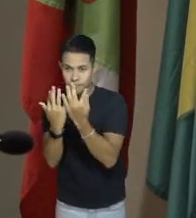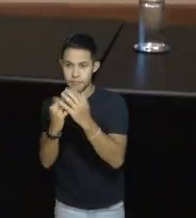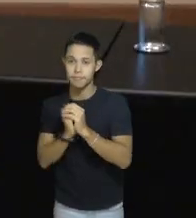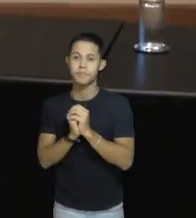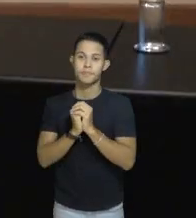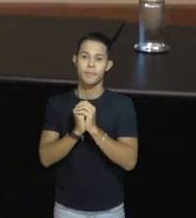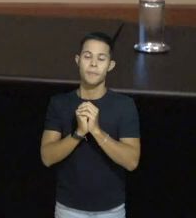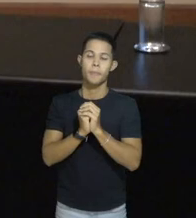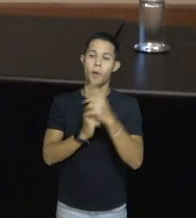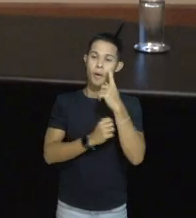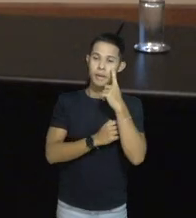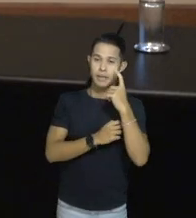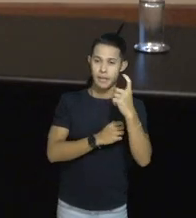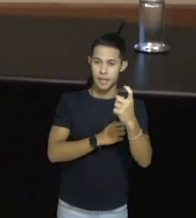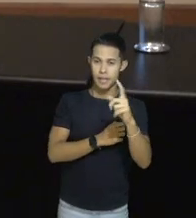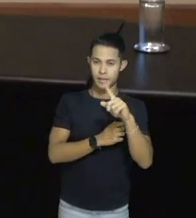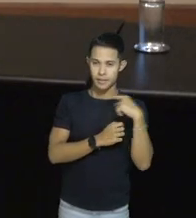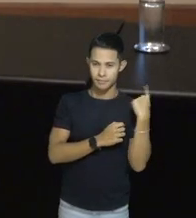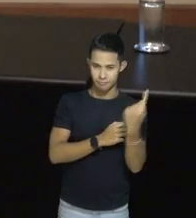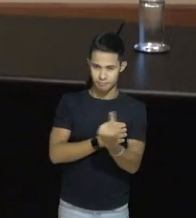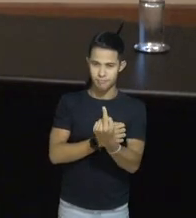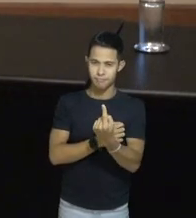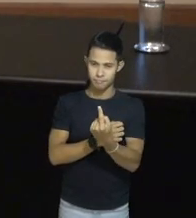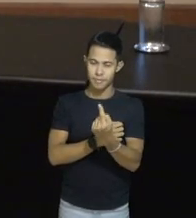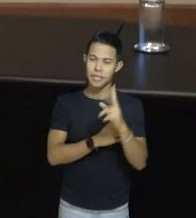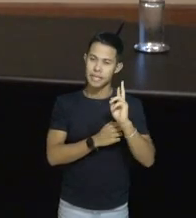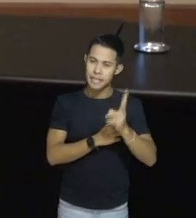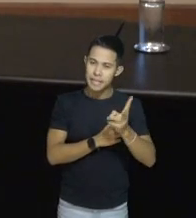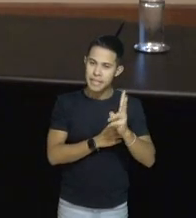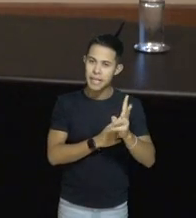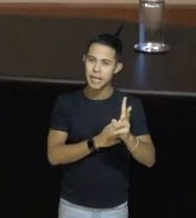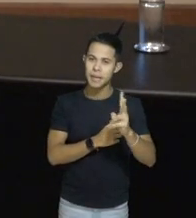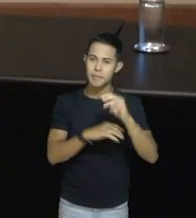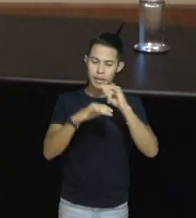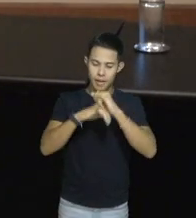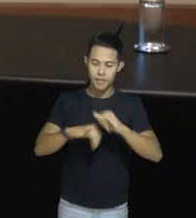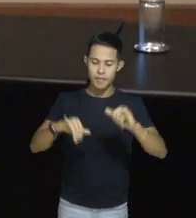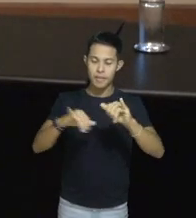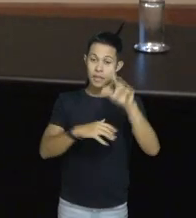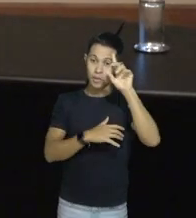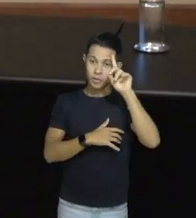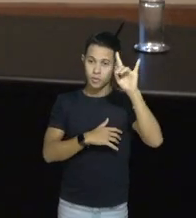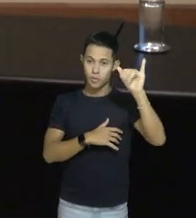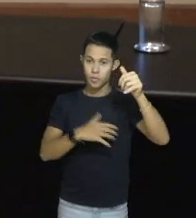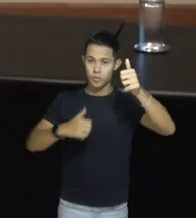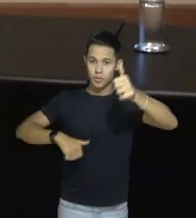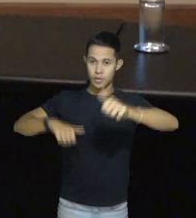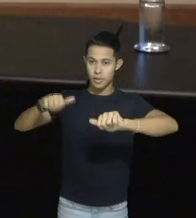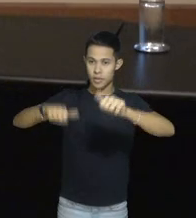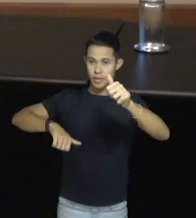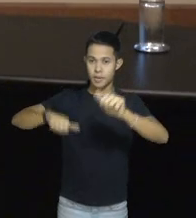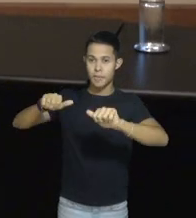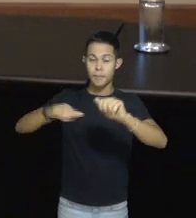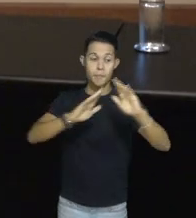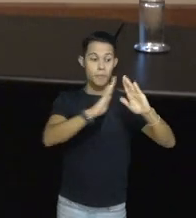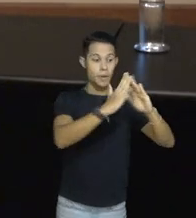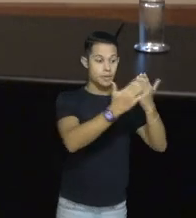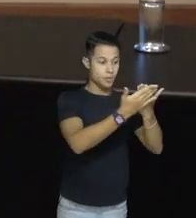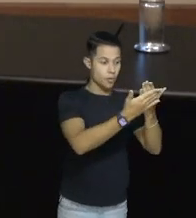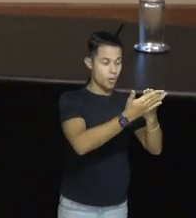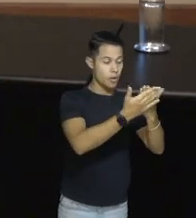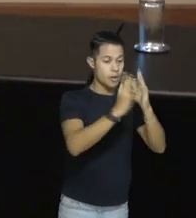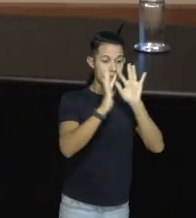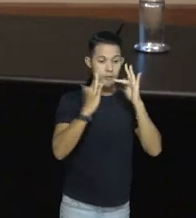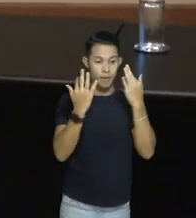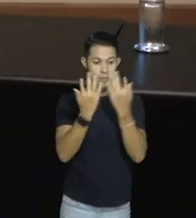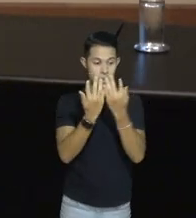coisa interessante que a gente leva bastante em consideração no dia da avaliação, que sempre vem alguém da escola junto com a família,